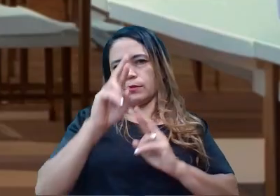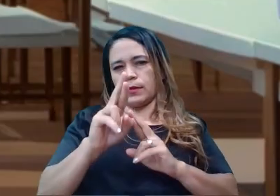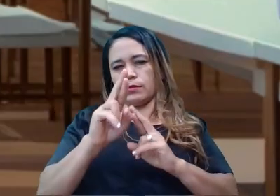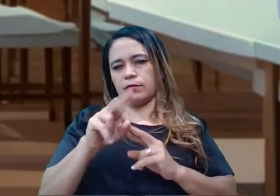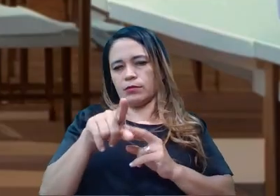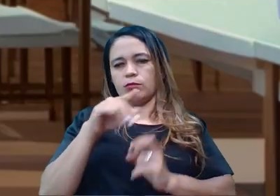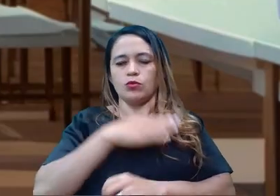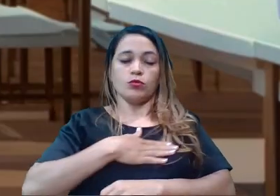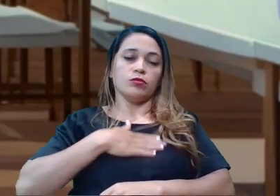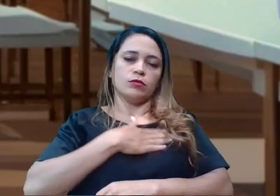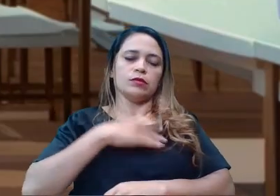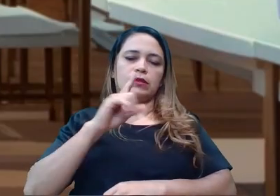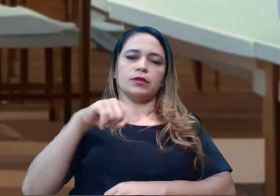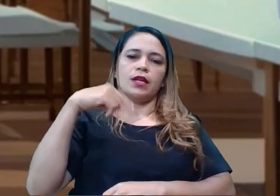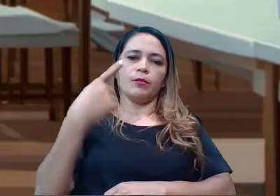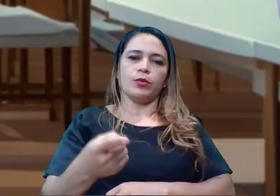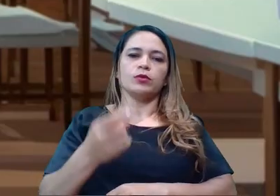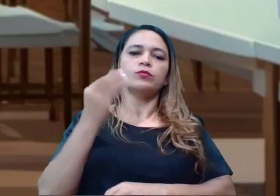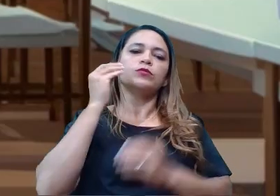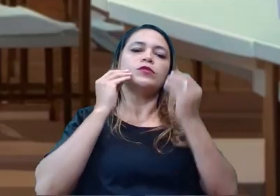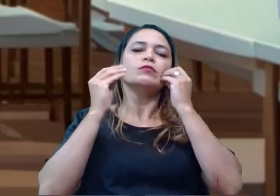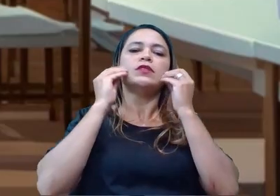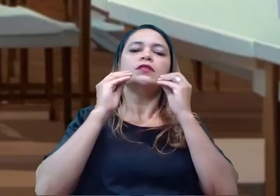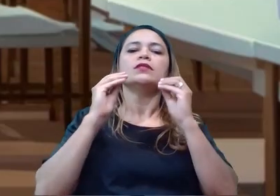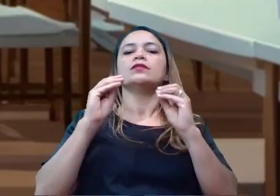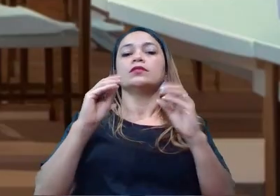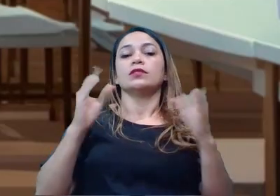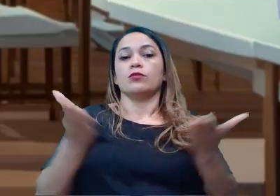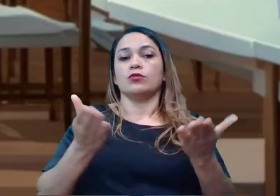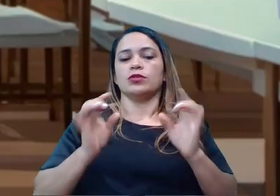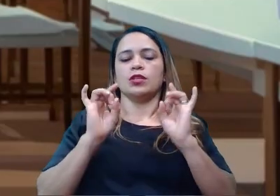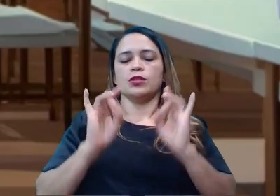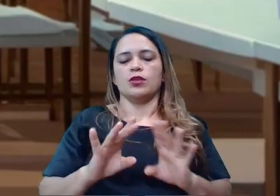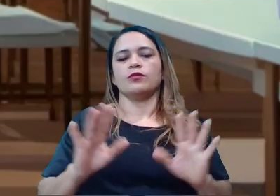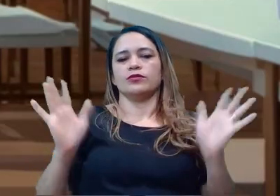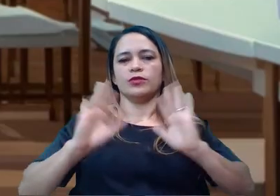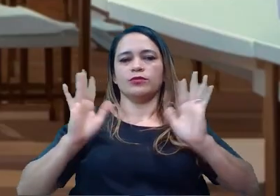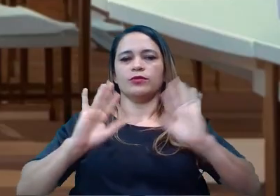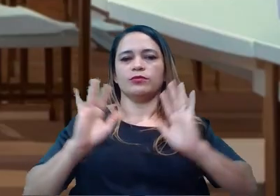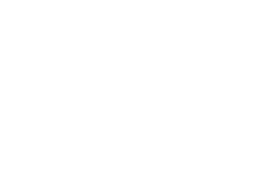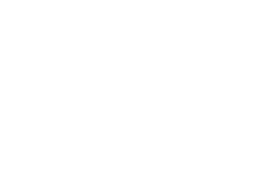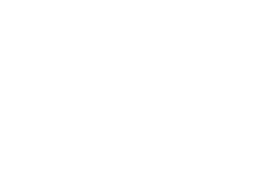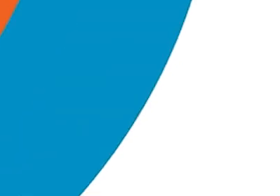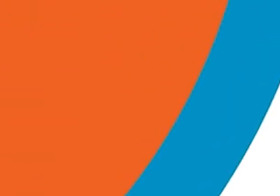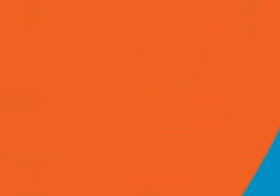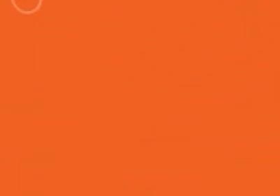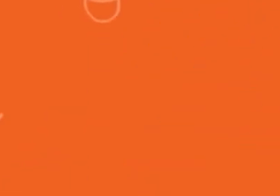gostado e até a próxima. Beijão pra você e por hoje é só. Tchau, tchau.